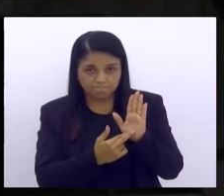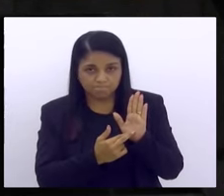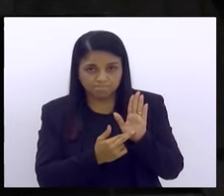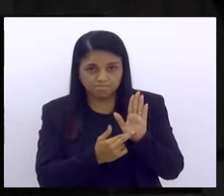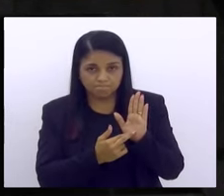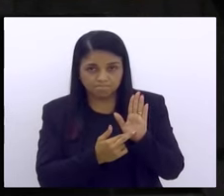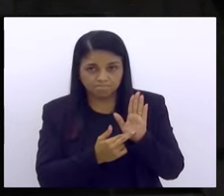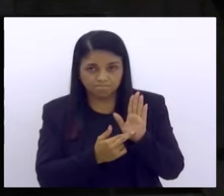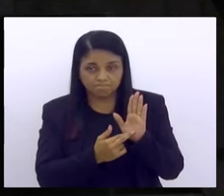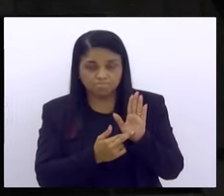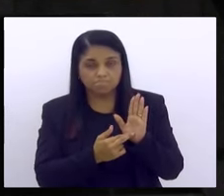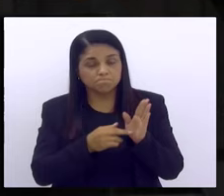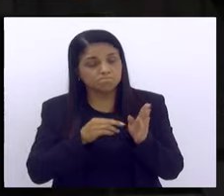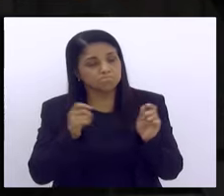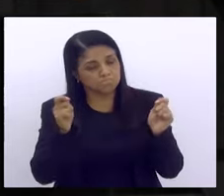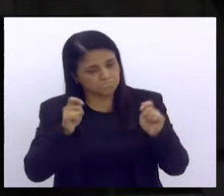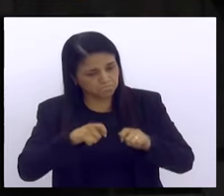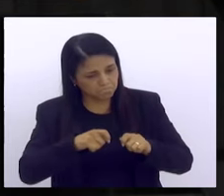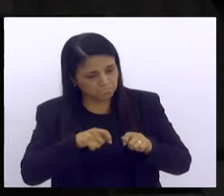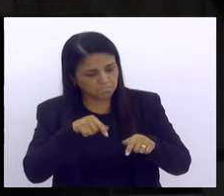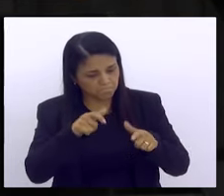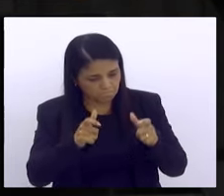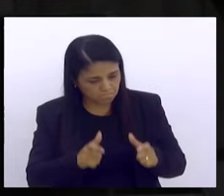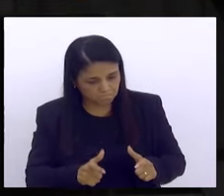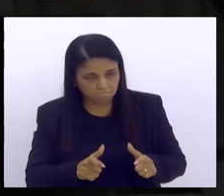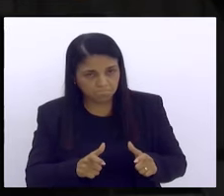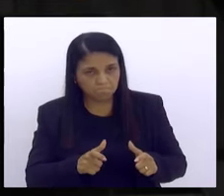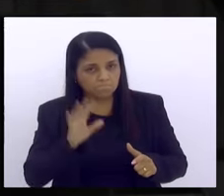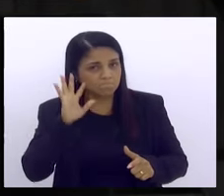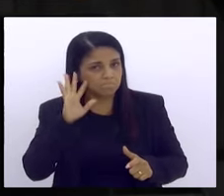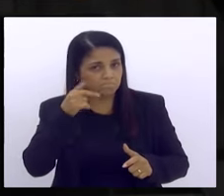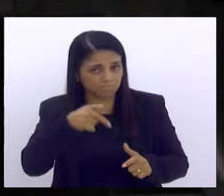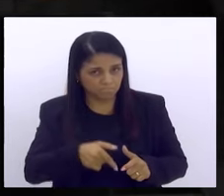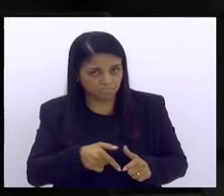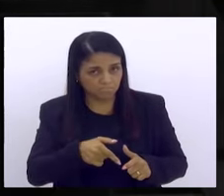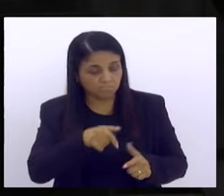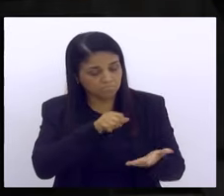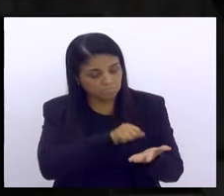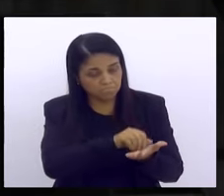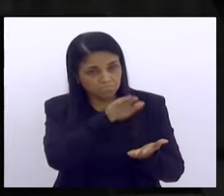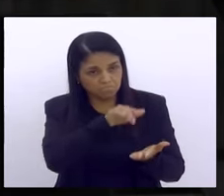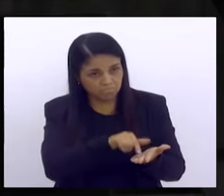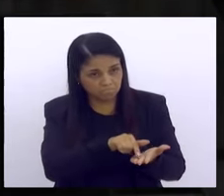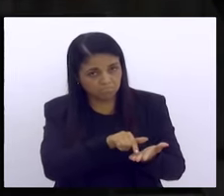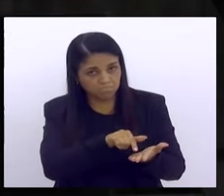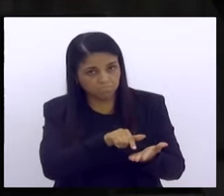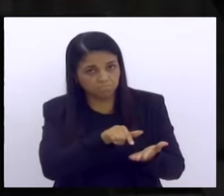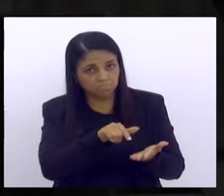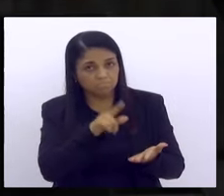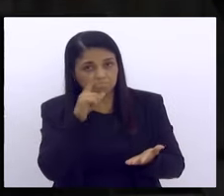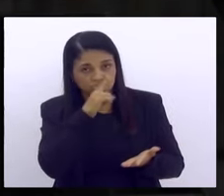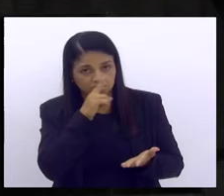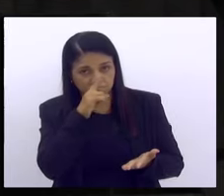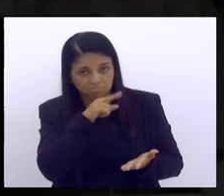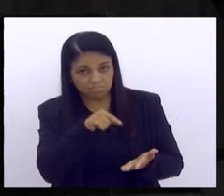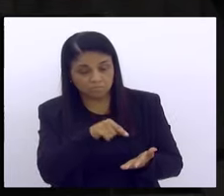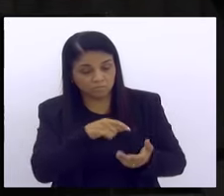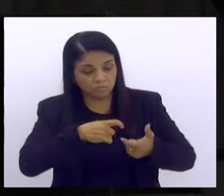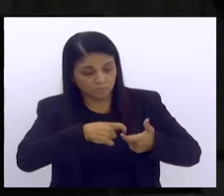puder ser sanada no local onde for constatada a infração, o veículo